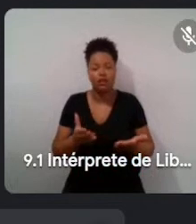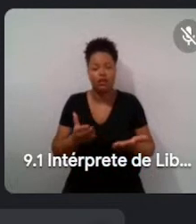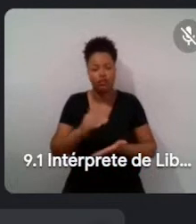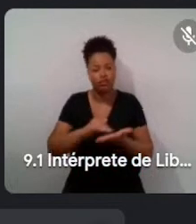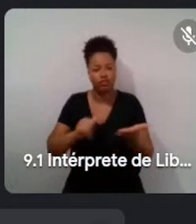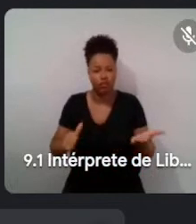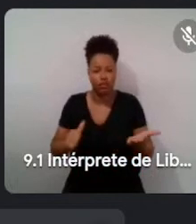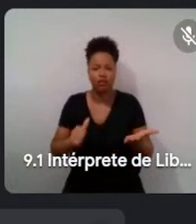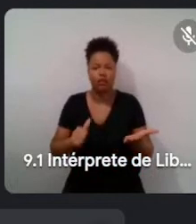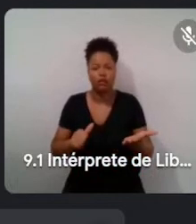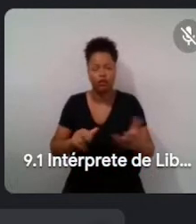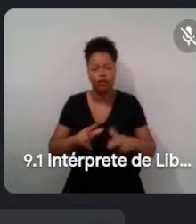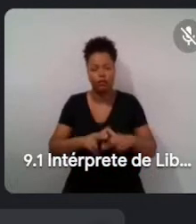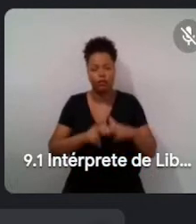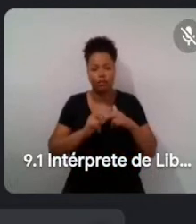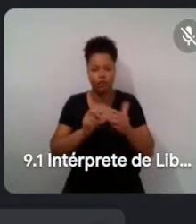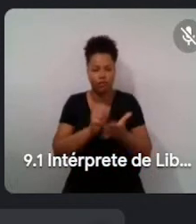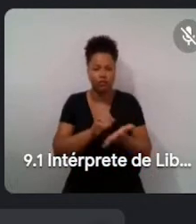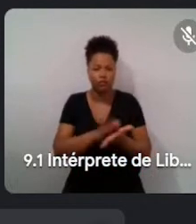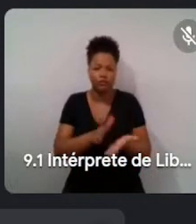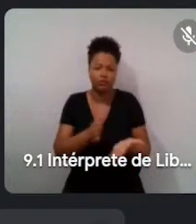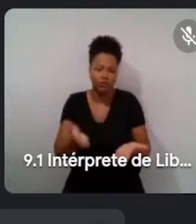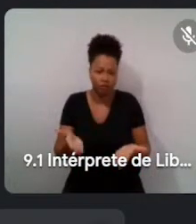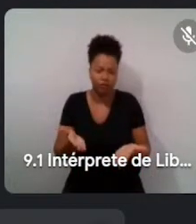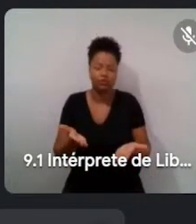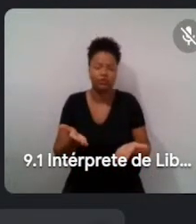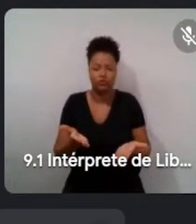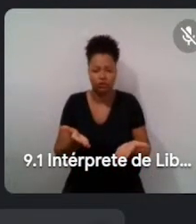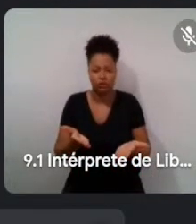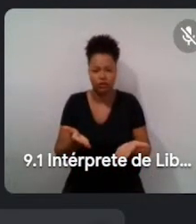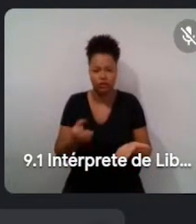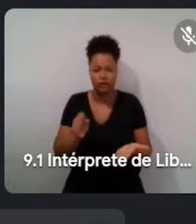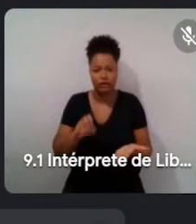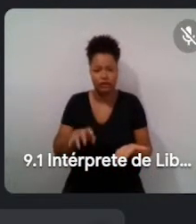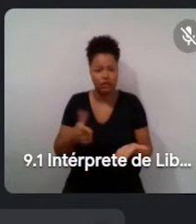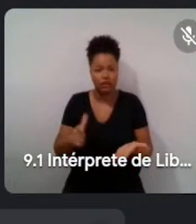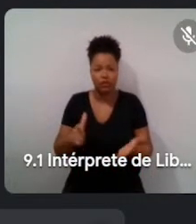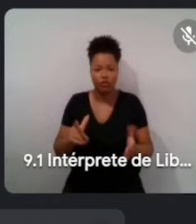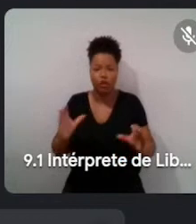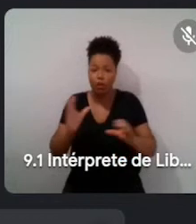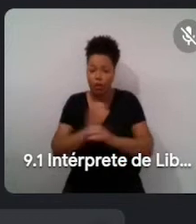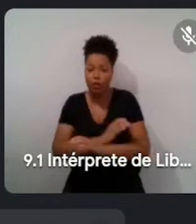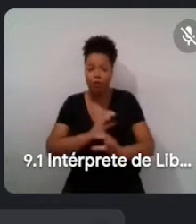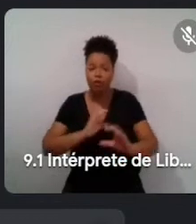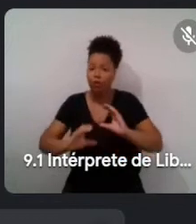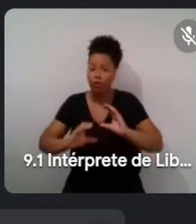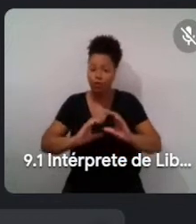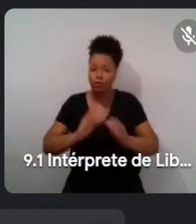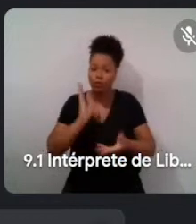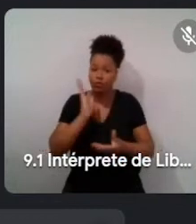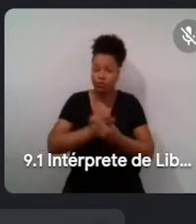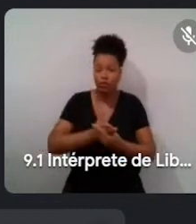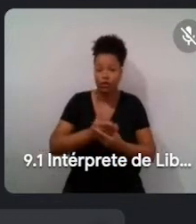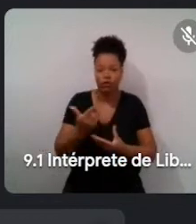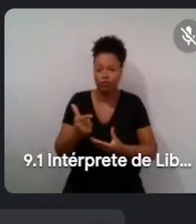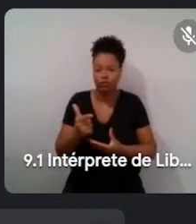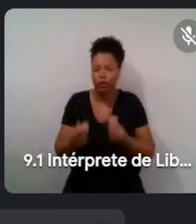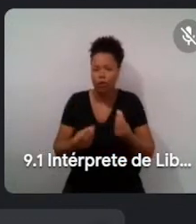não intimação. Realmente, se não há, não se completou a comunicação processual, não haveria como as